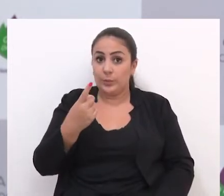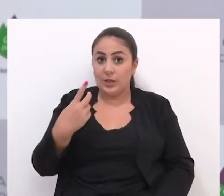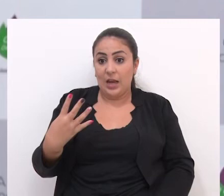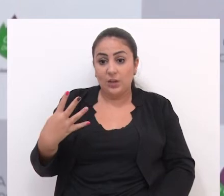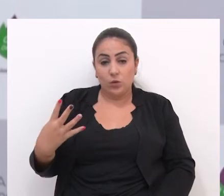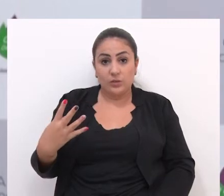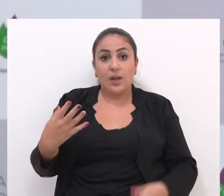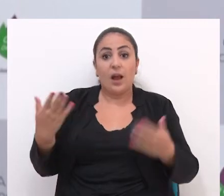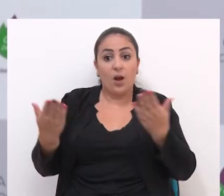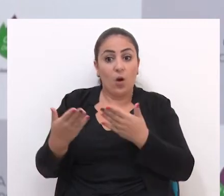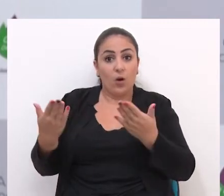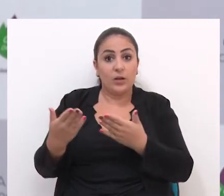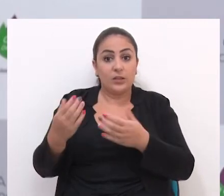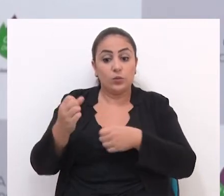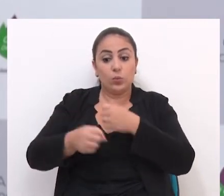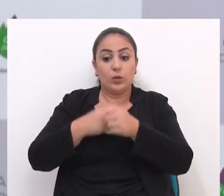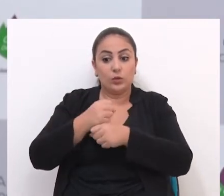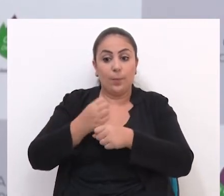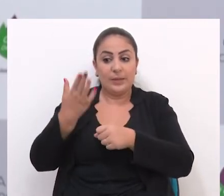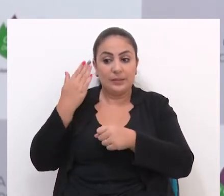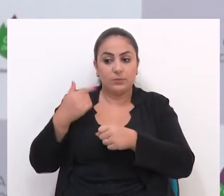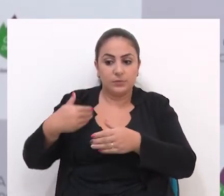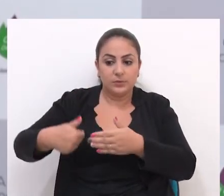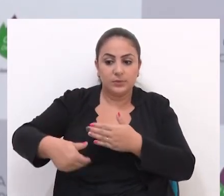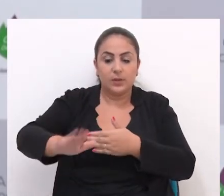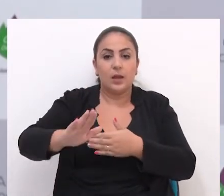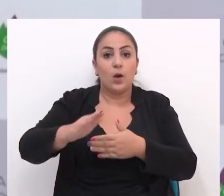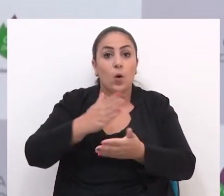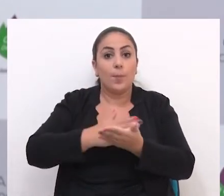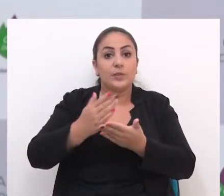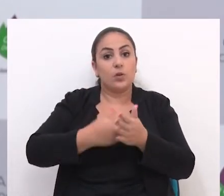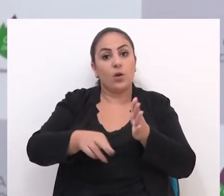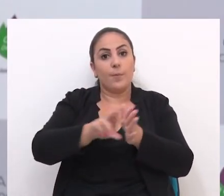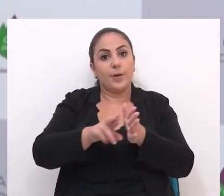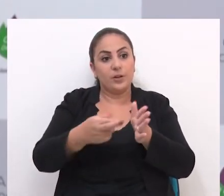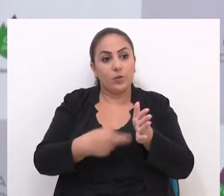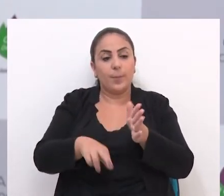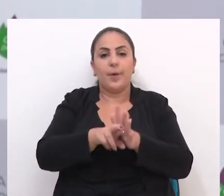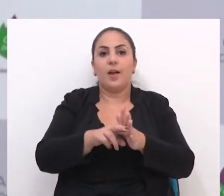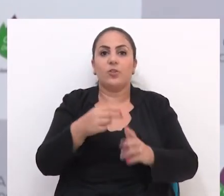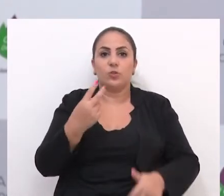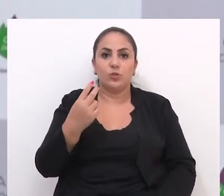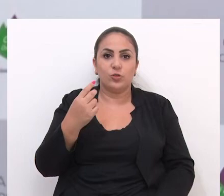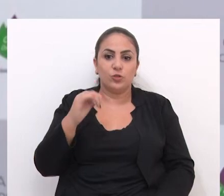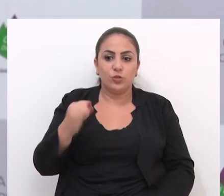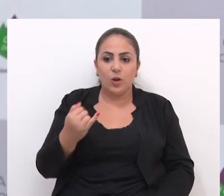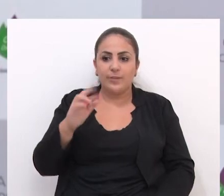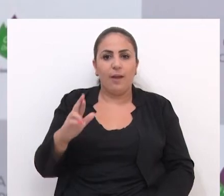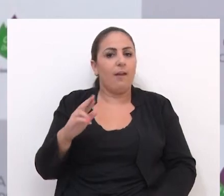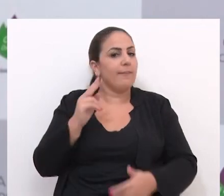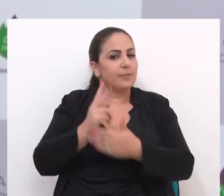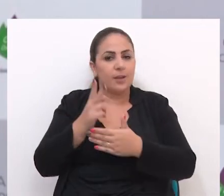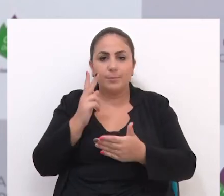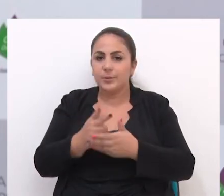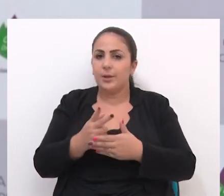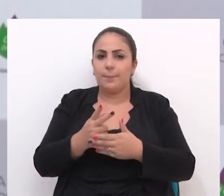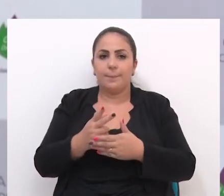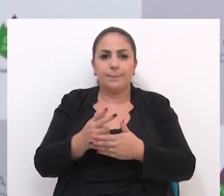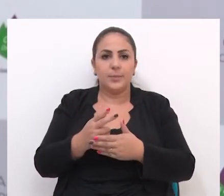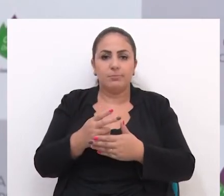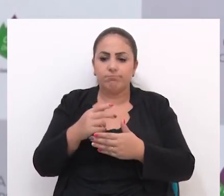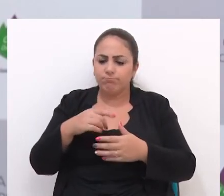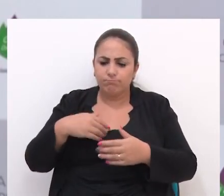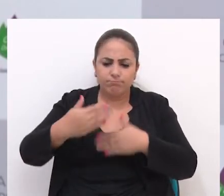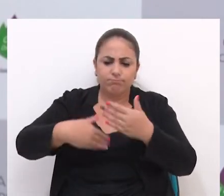desde 2014, e que do ano passado para cá começou a se recuperar, e a JR sempre a mil, nunca